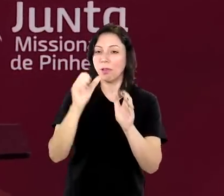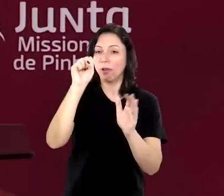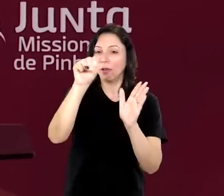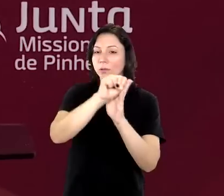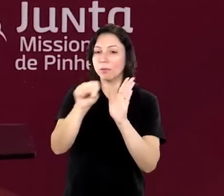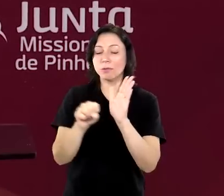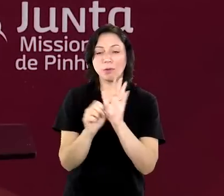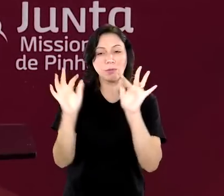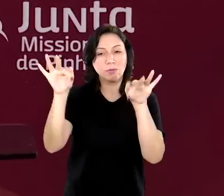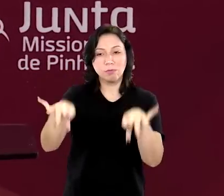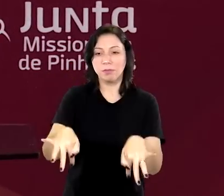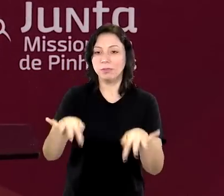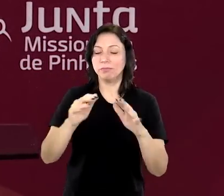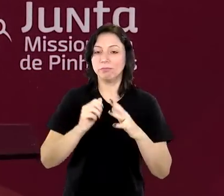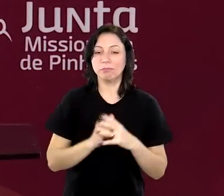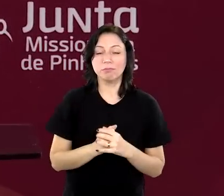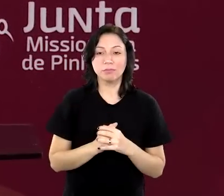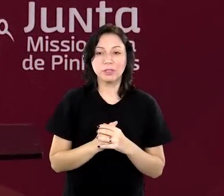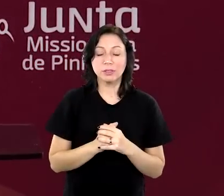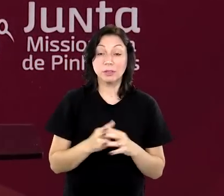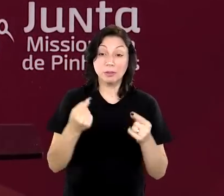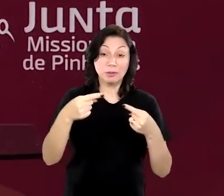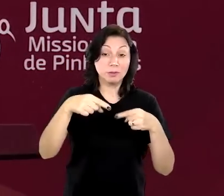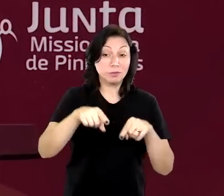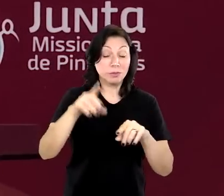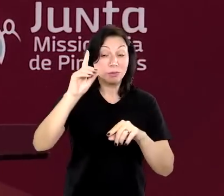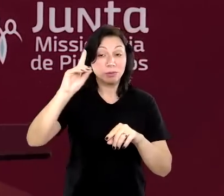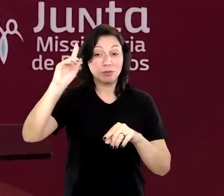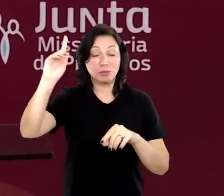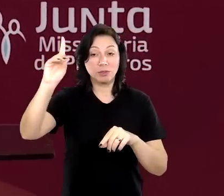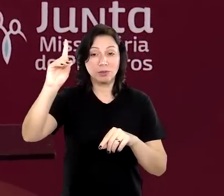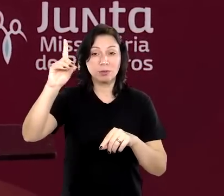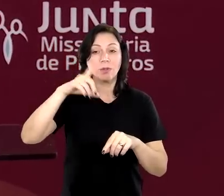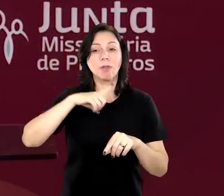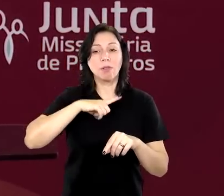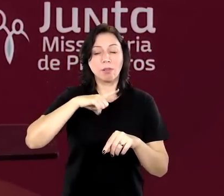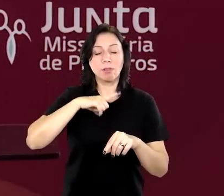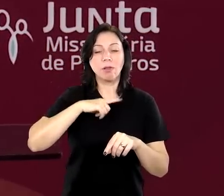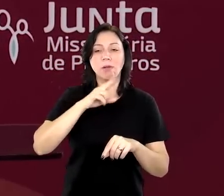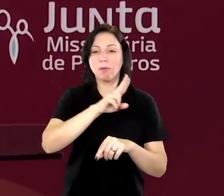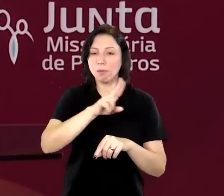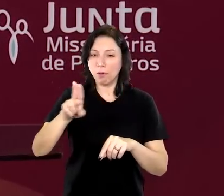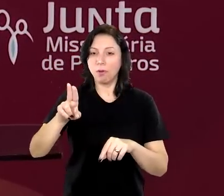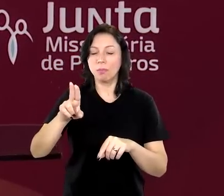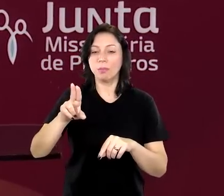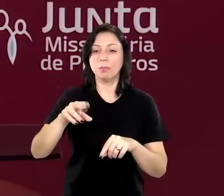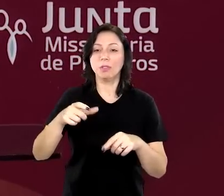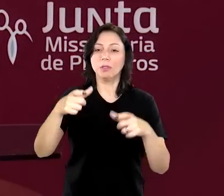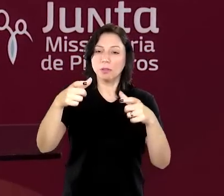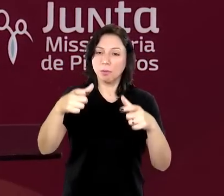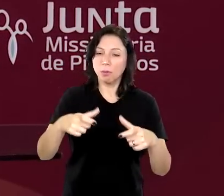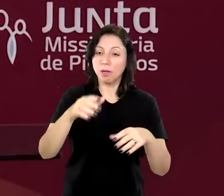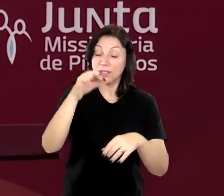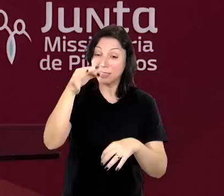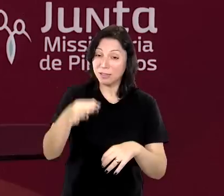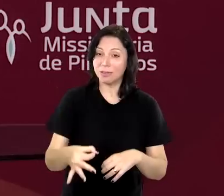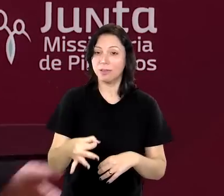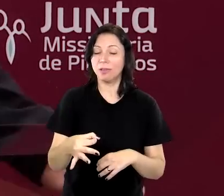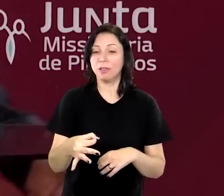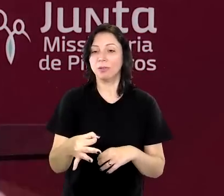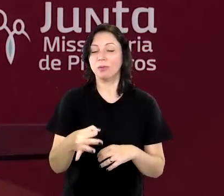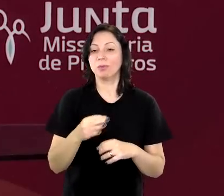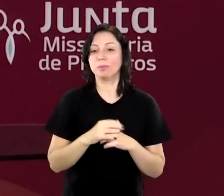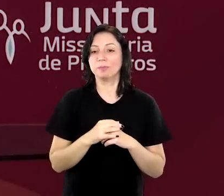O desafio de Deus tem nome e endereço. O desafio de Deus, ele vem acompanhado, ou